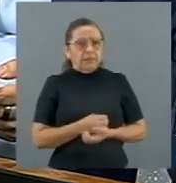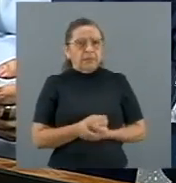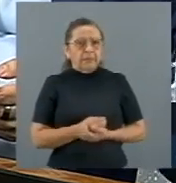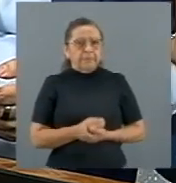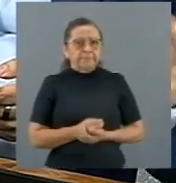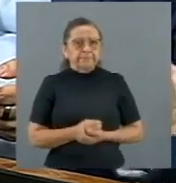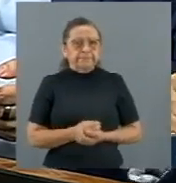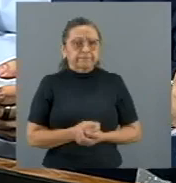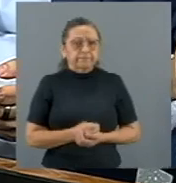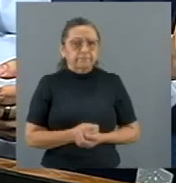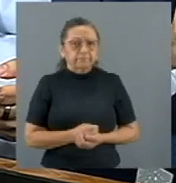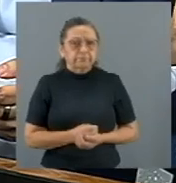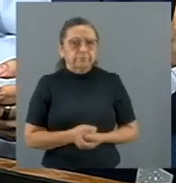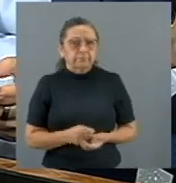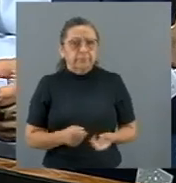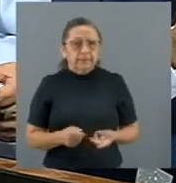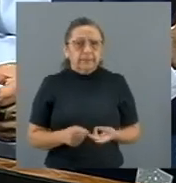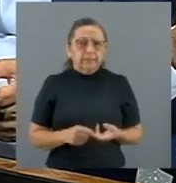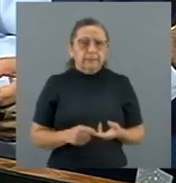As alevosidades,